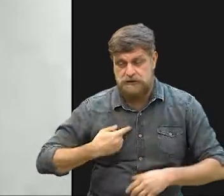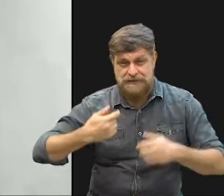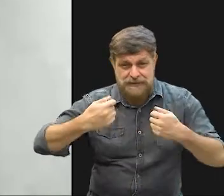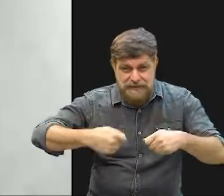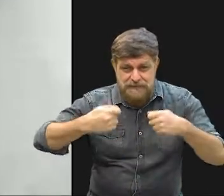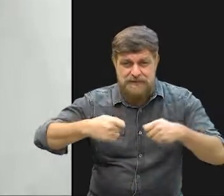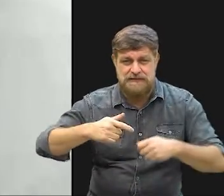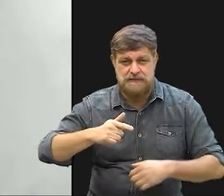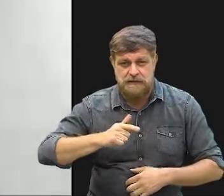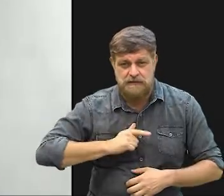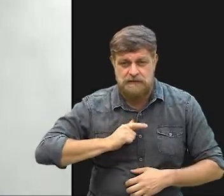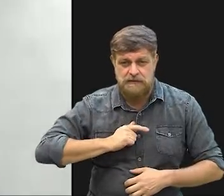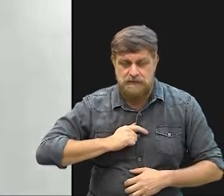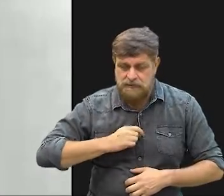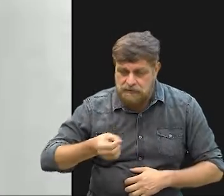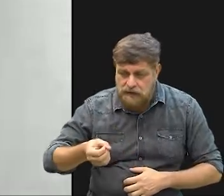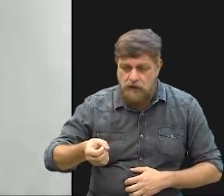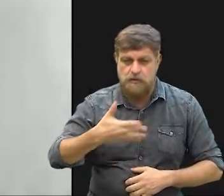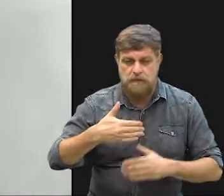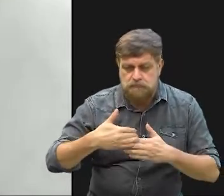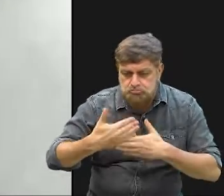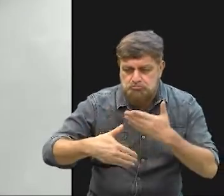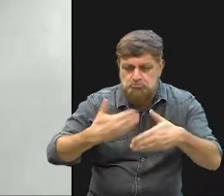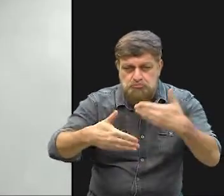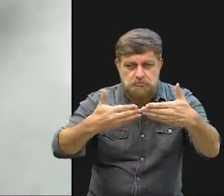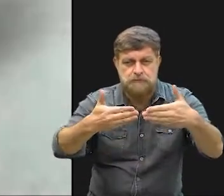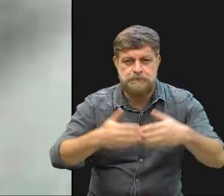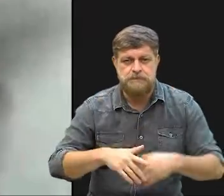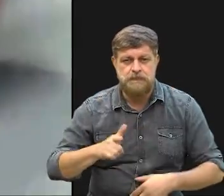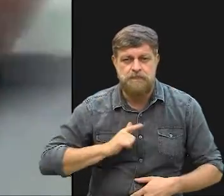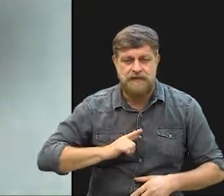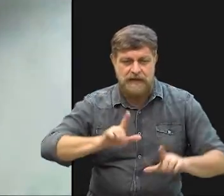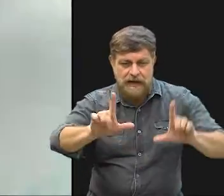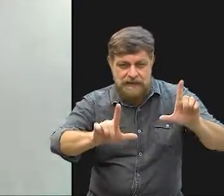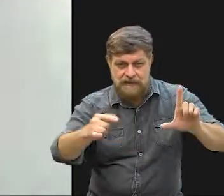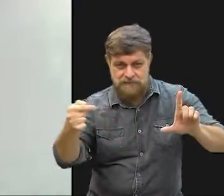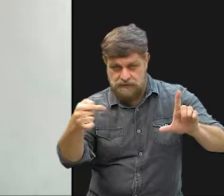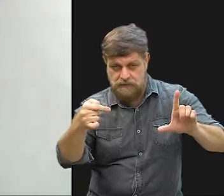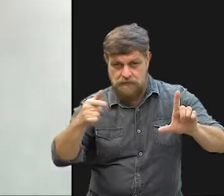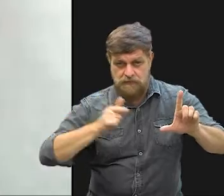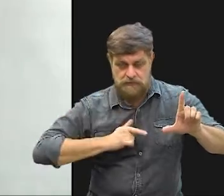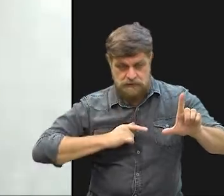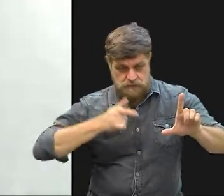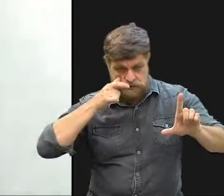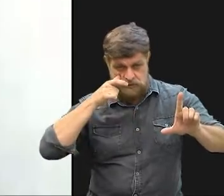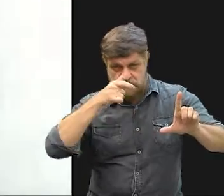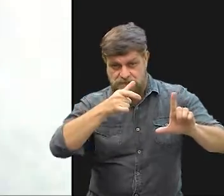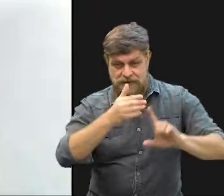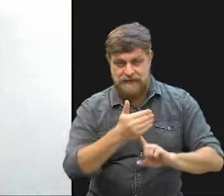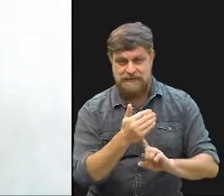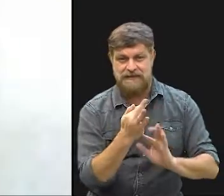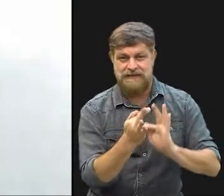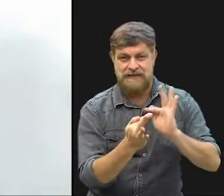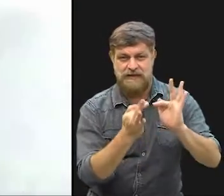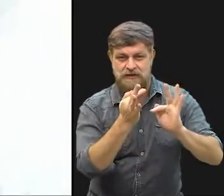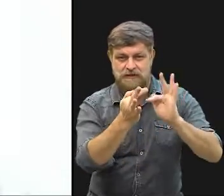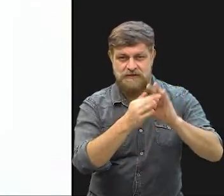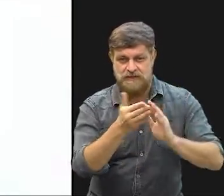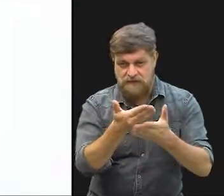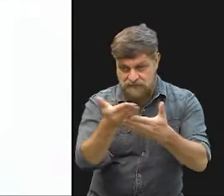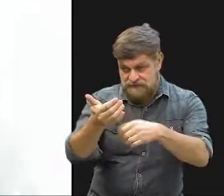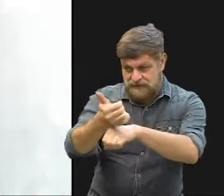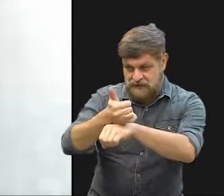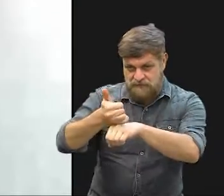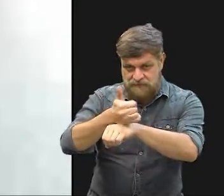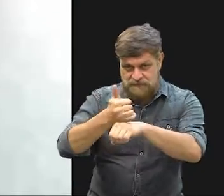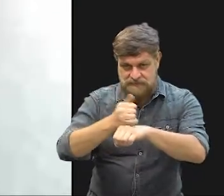se atualizando, né? Não só, por exemplo, na TV, a gente vê bastante tecnologia. Para vocês, jornalista, o